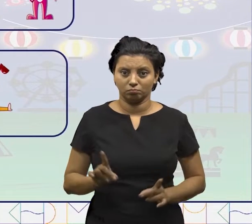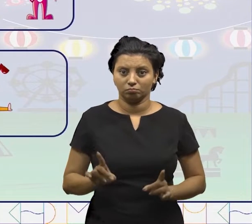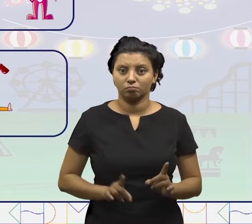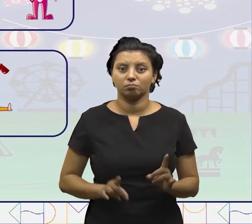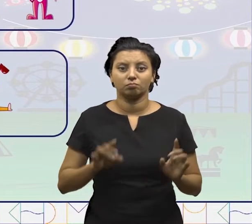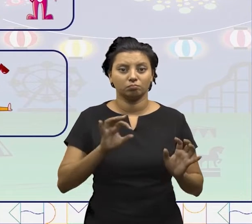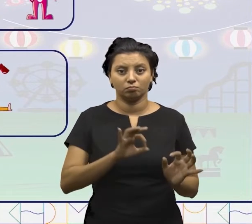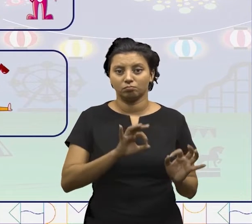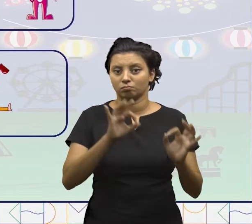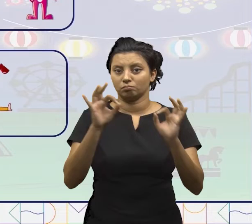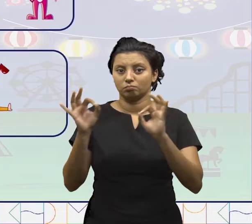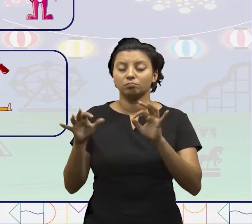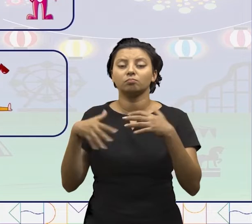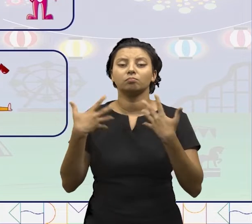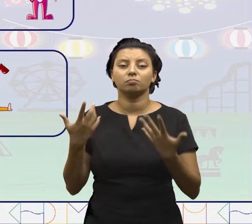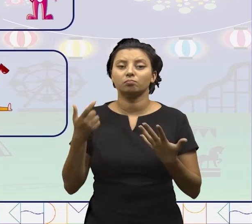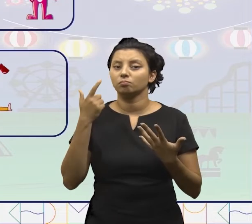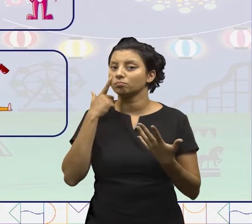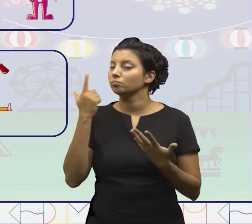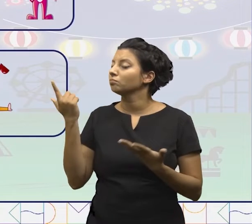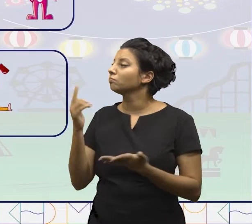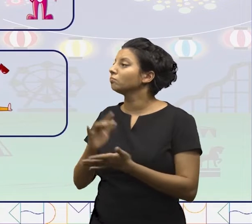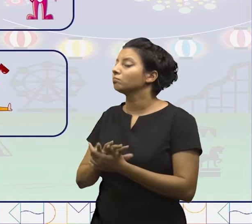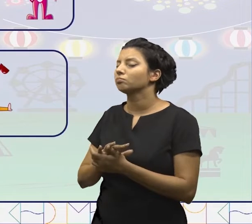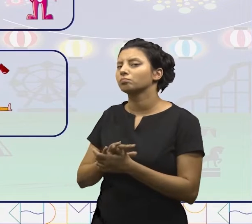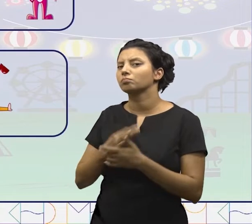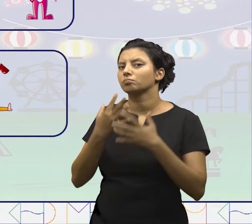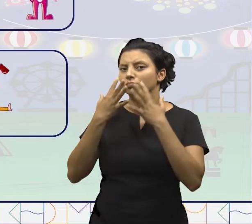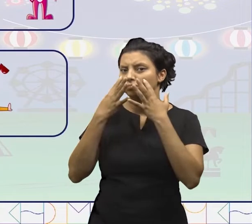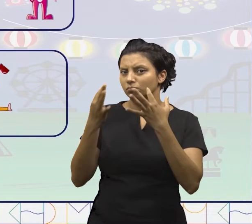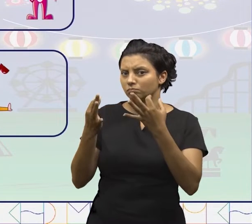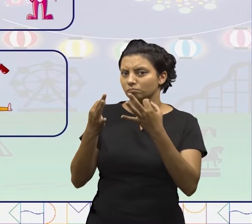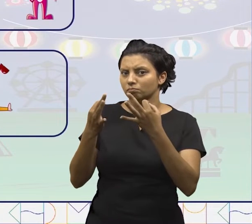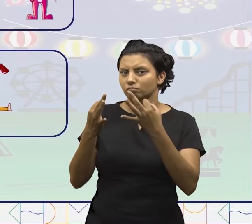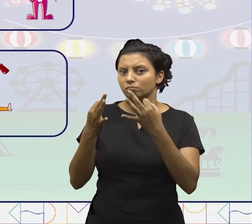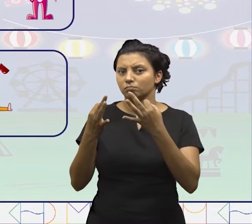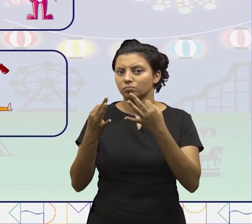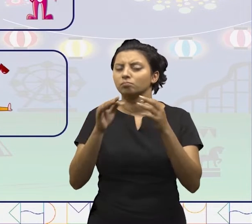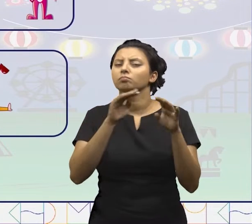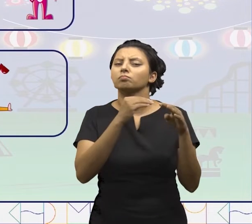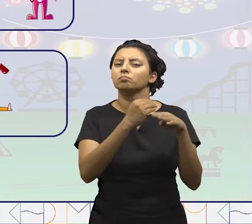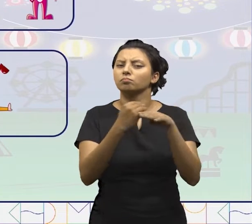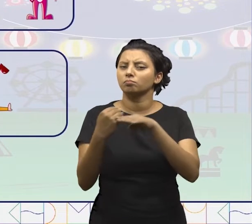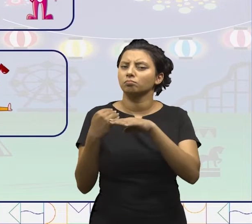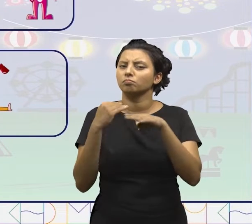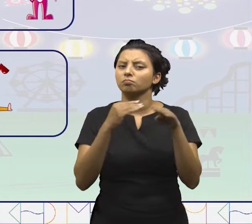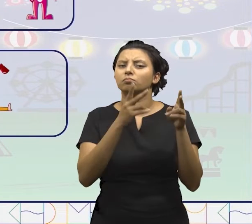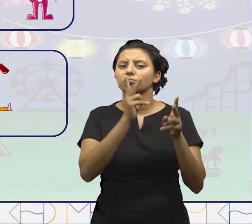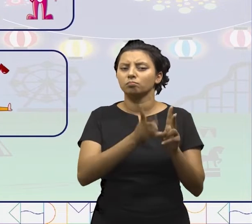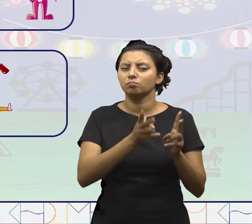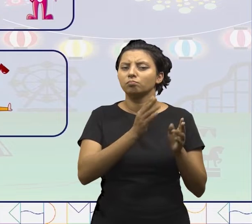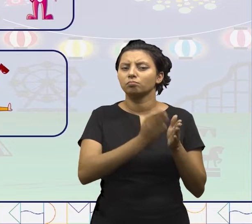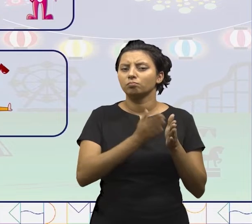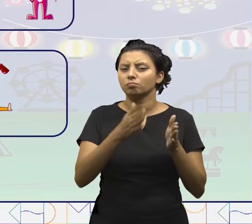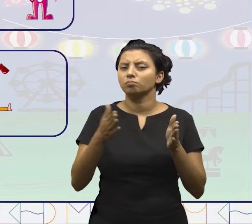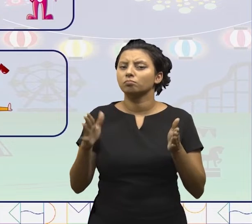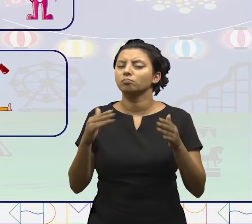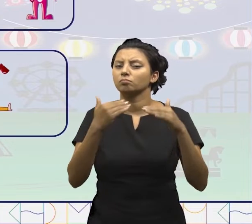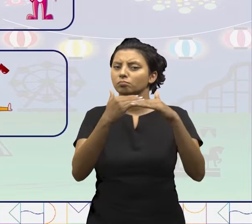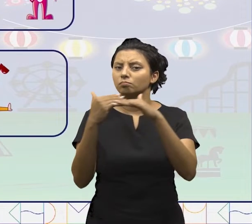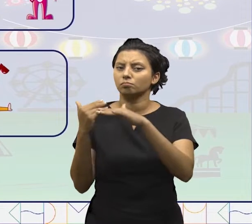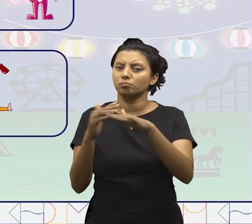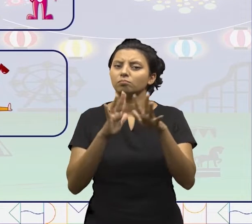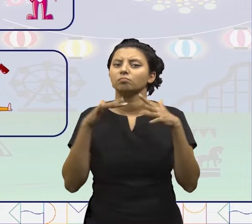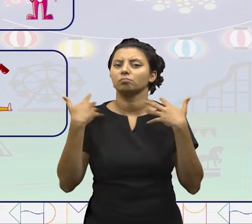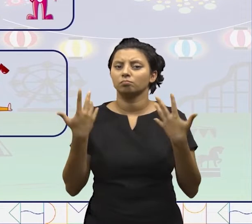não assistiu a quais? Olha só, presta atenção no padrão. Vamos lá começar então. Ela não